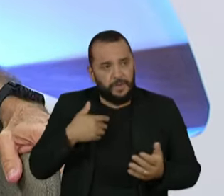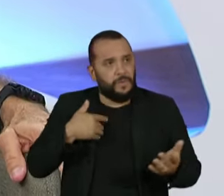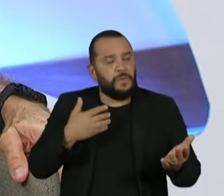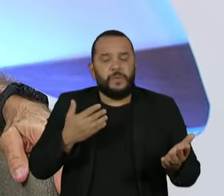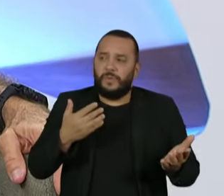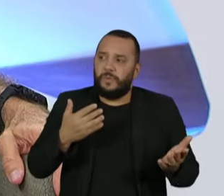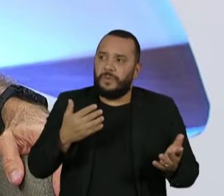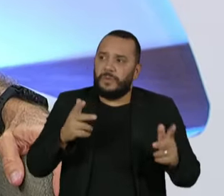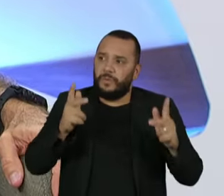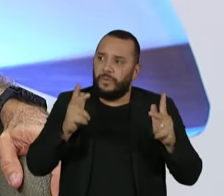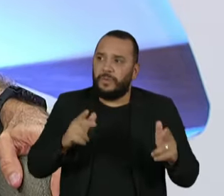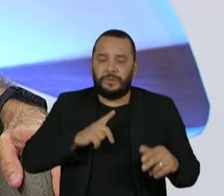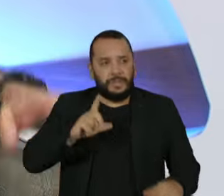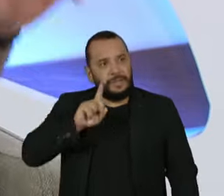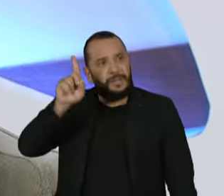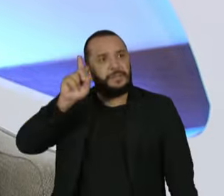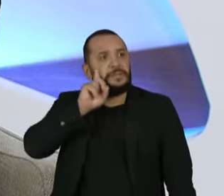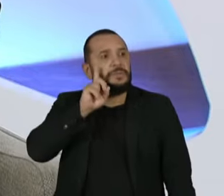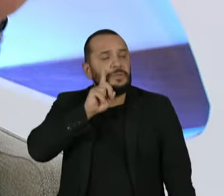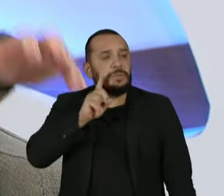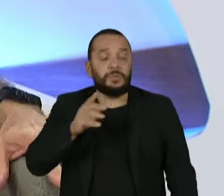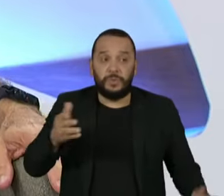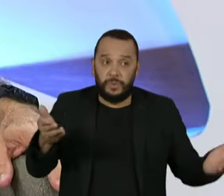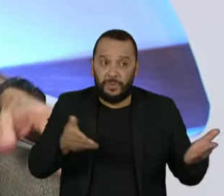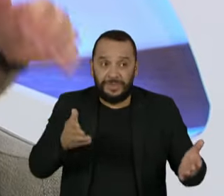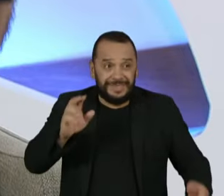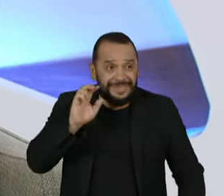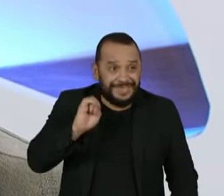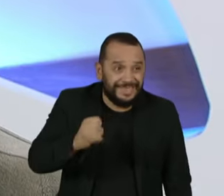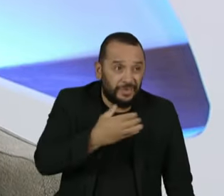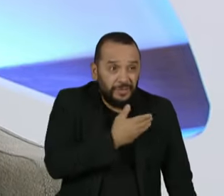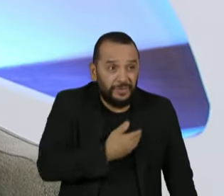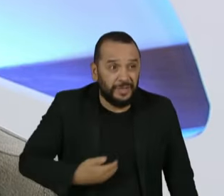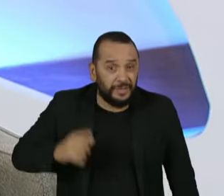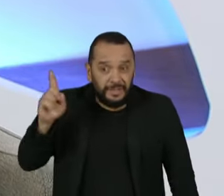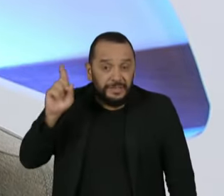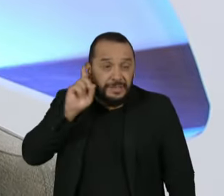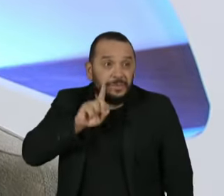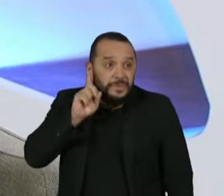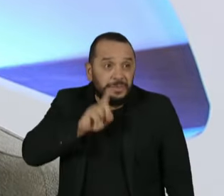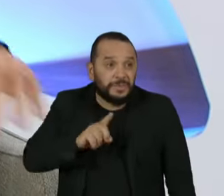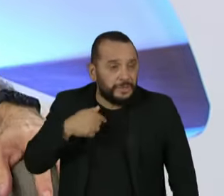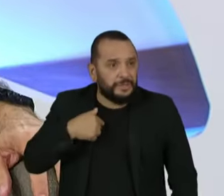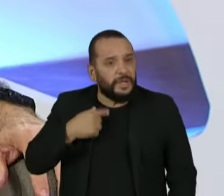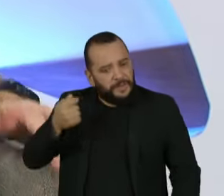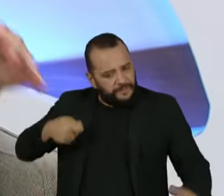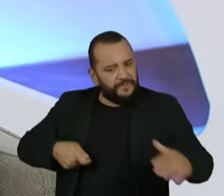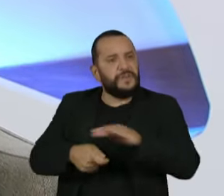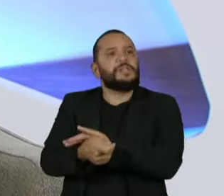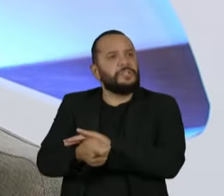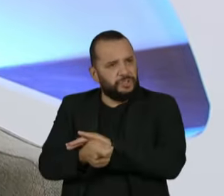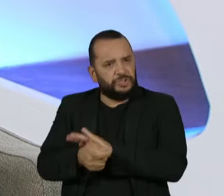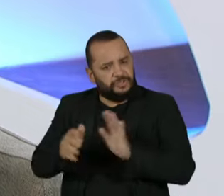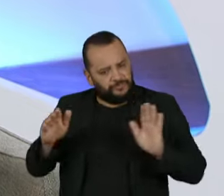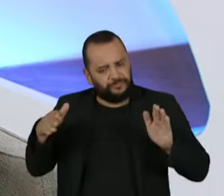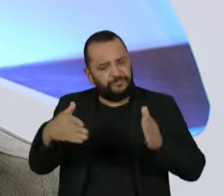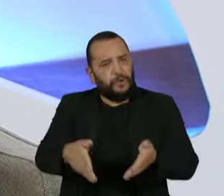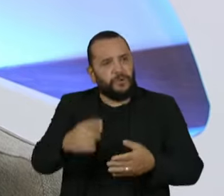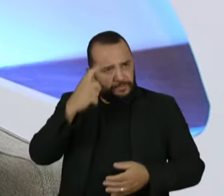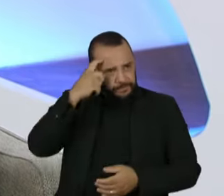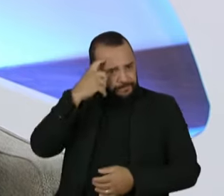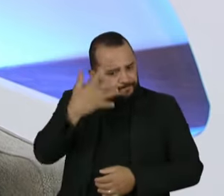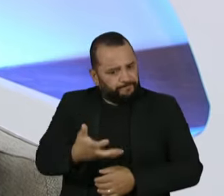a partir dos Estados Unidos hoje se o estado americano não viesse investindo há décadas nessa direção porque uma parte